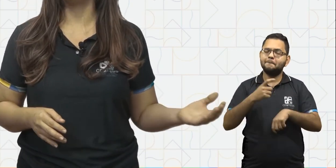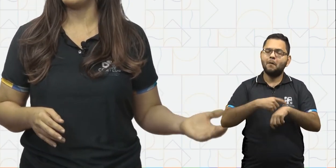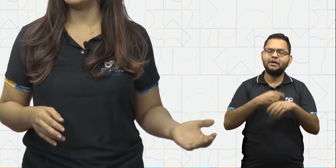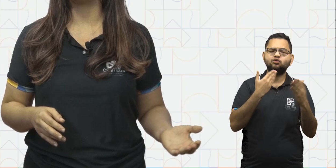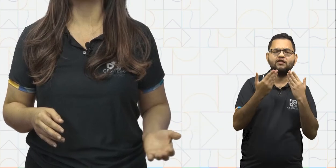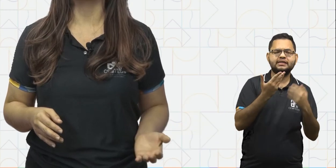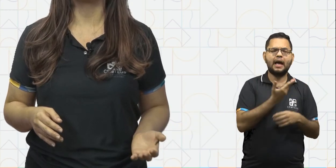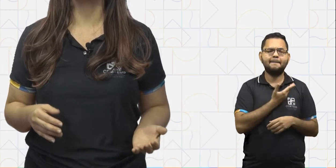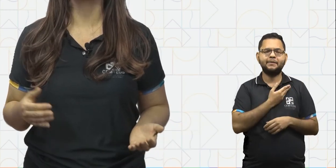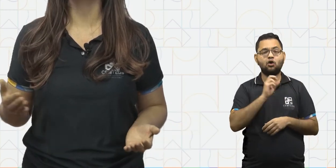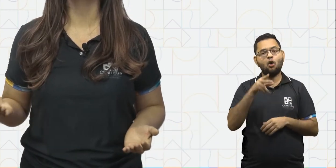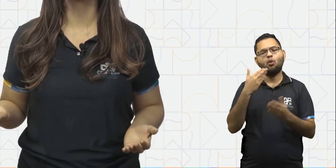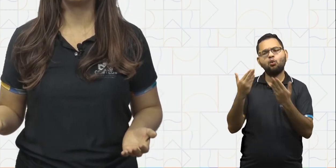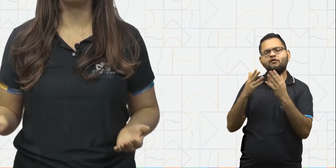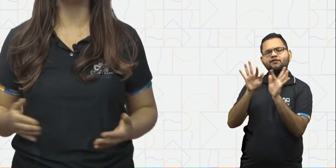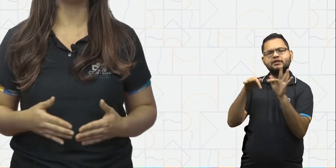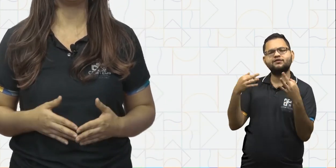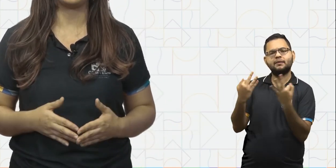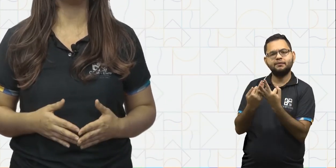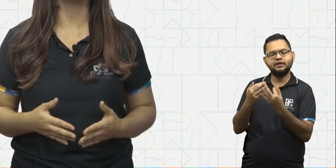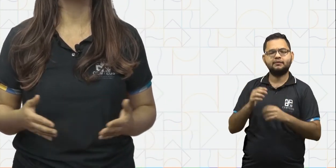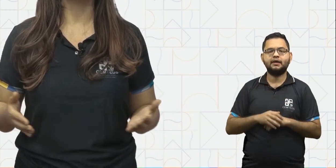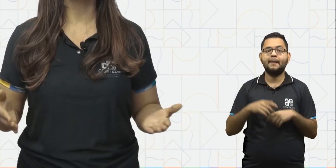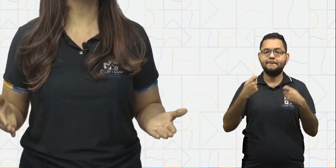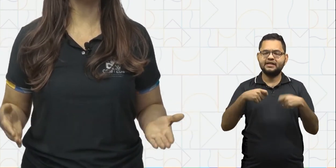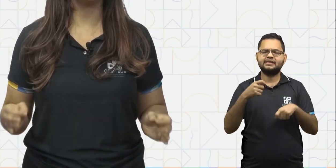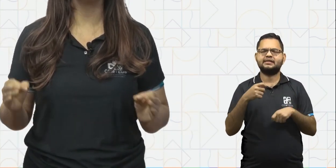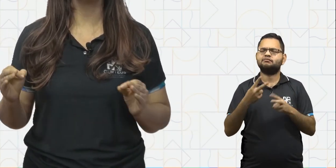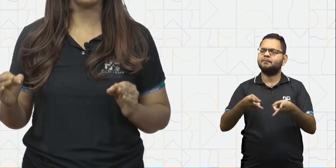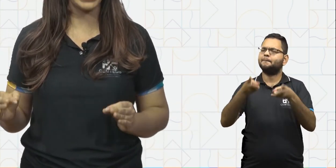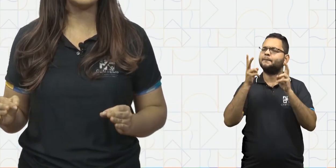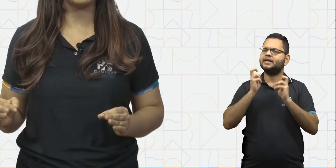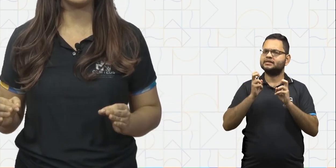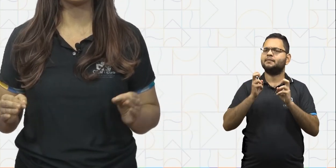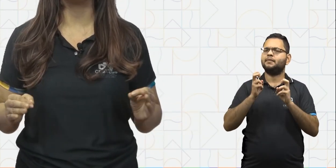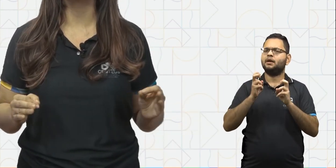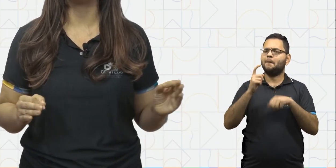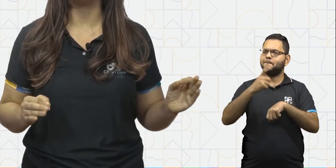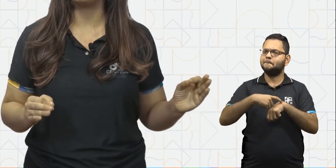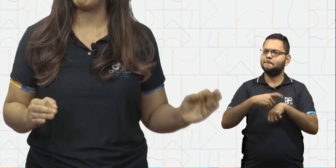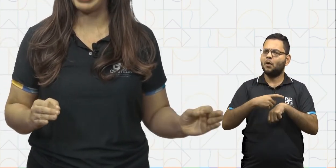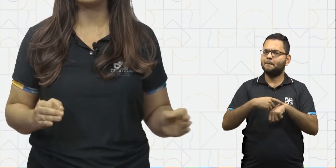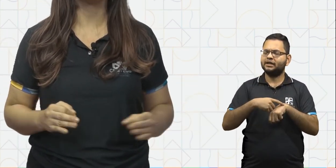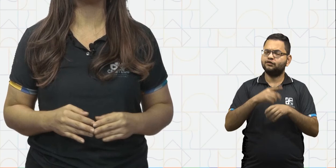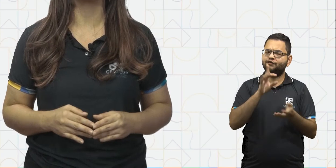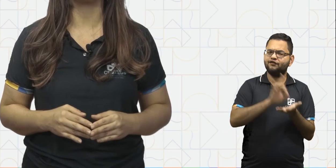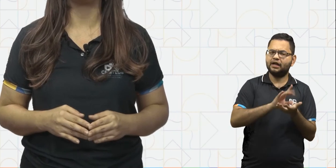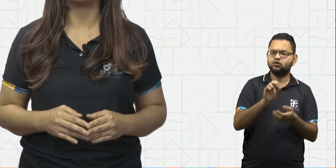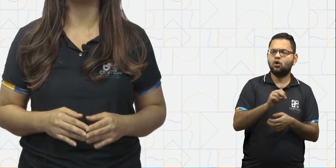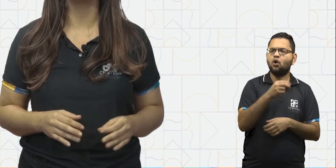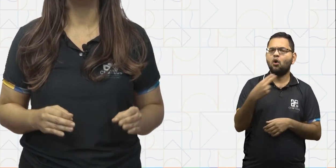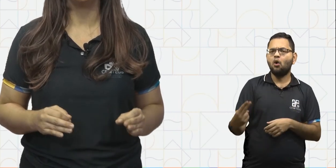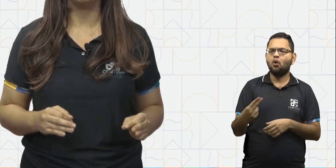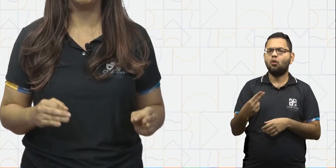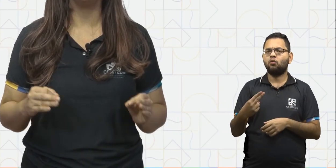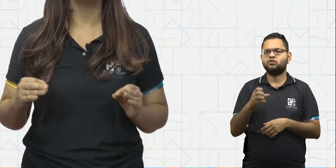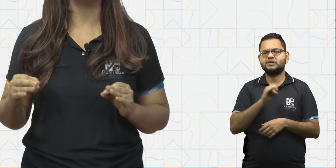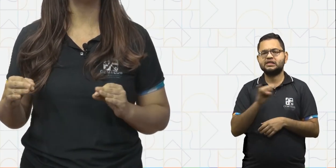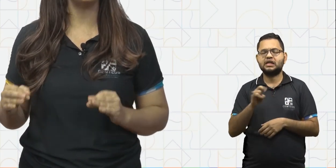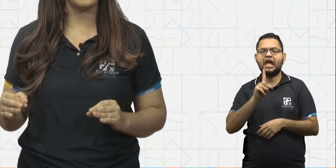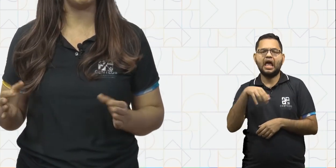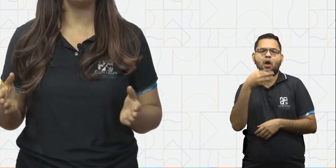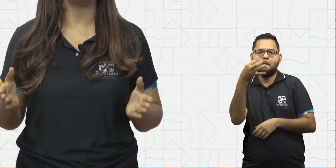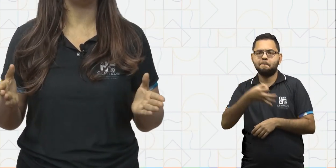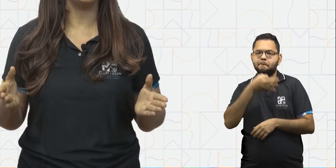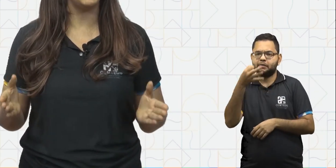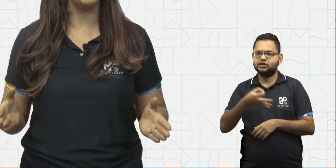Nas conversas entre amigos ou familiares, precisamos perceber quando há um fato sendo falado ou